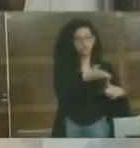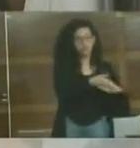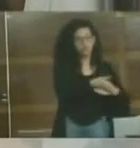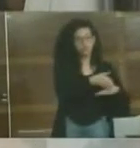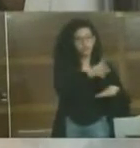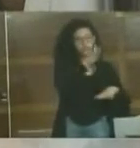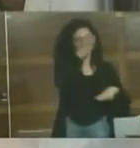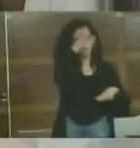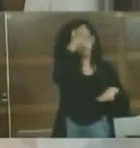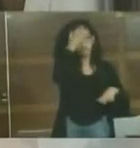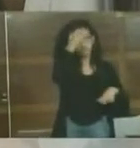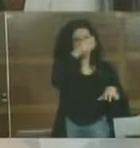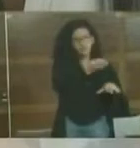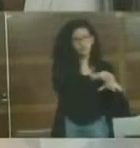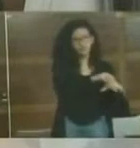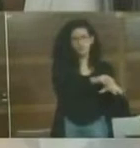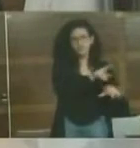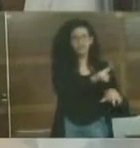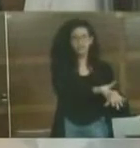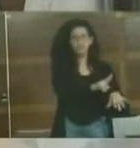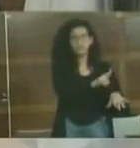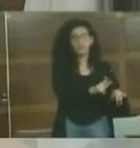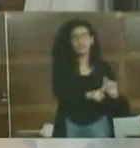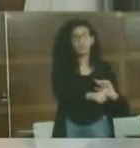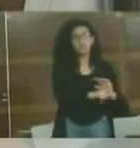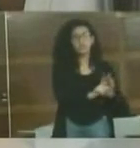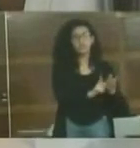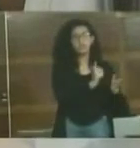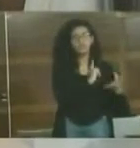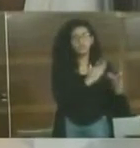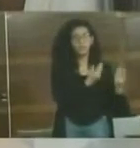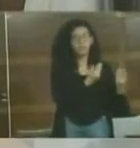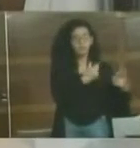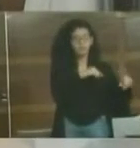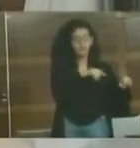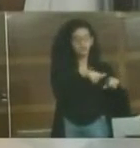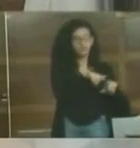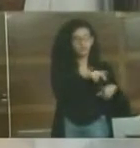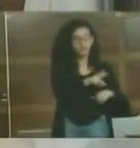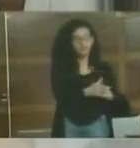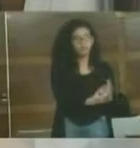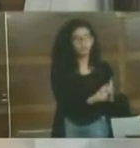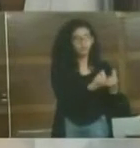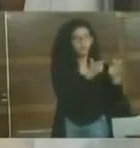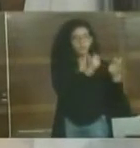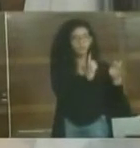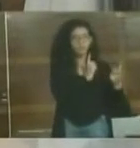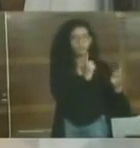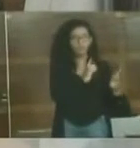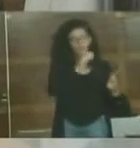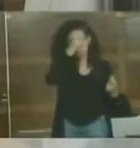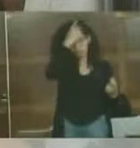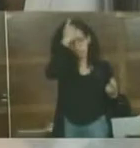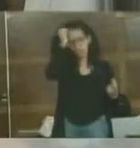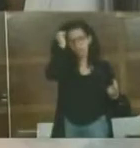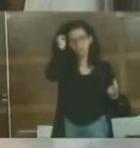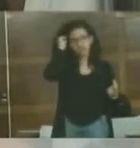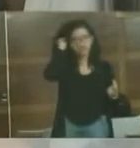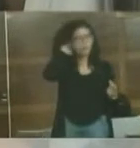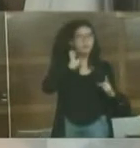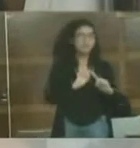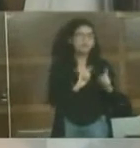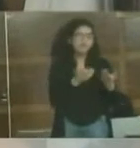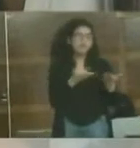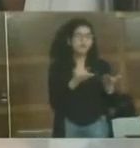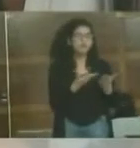que não está sendo usada. Ela trazia, fazia a economia do nosso município também gerar. Mas hoje, por